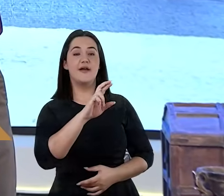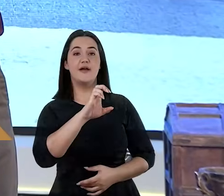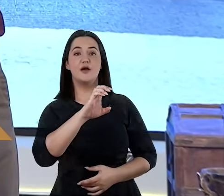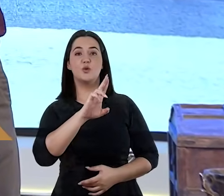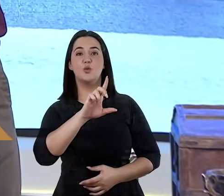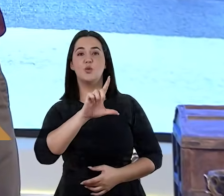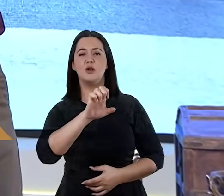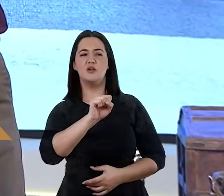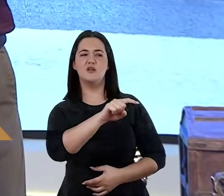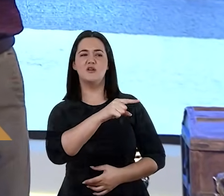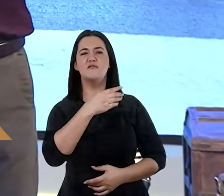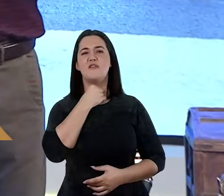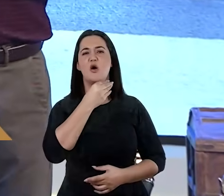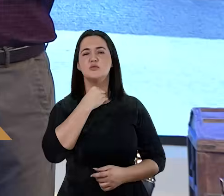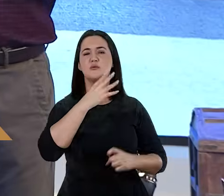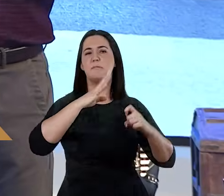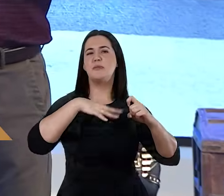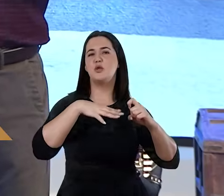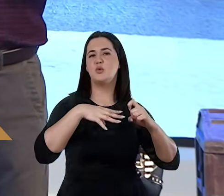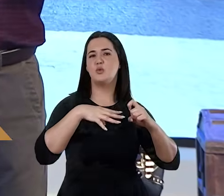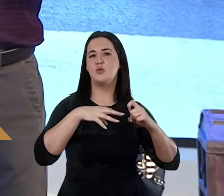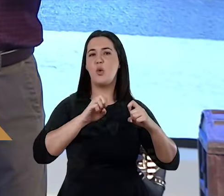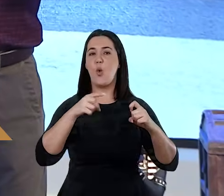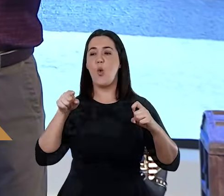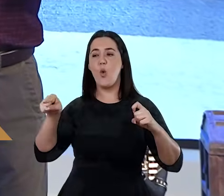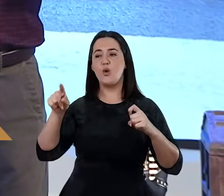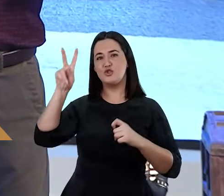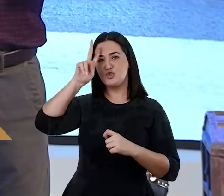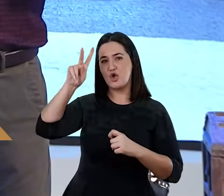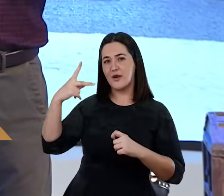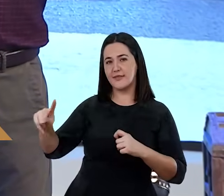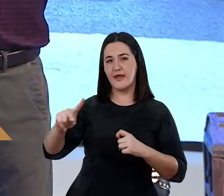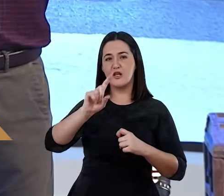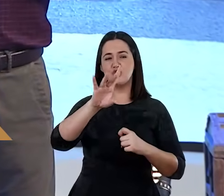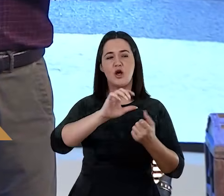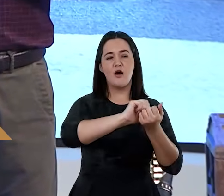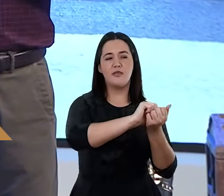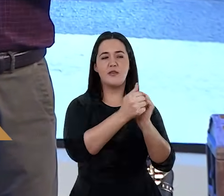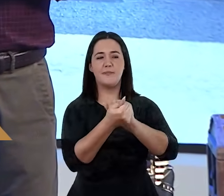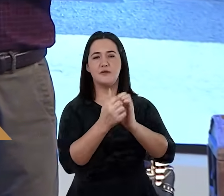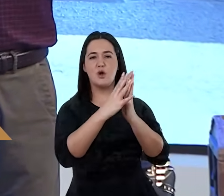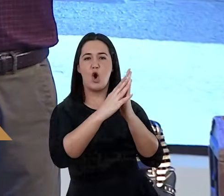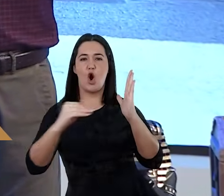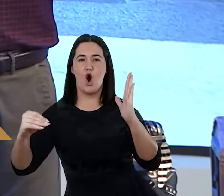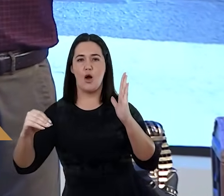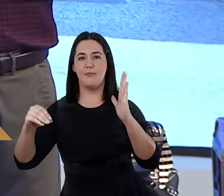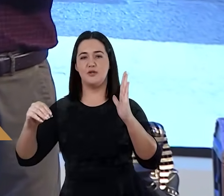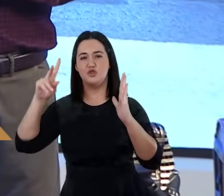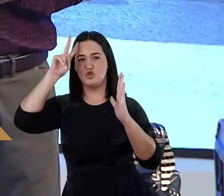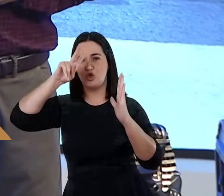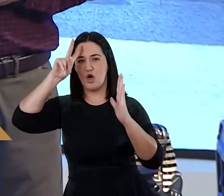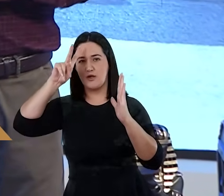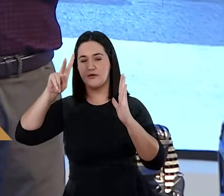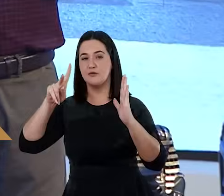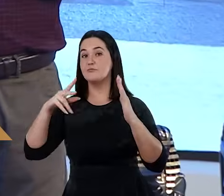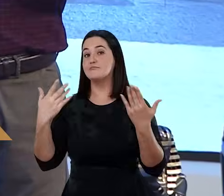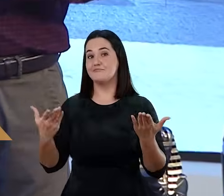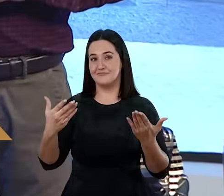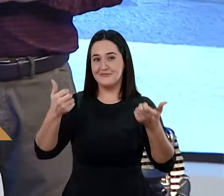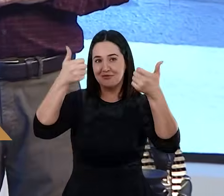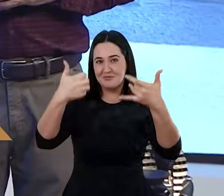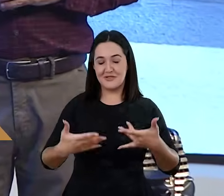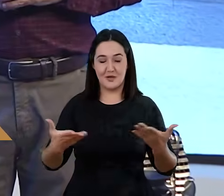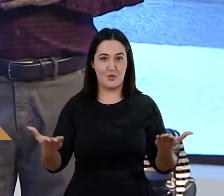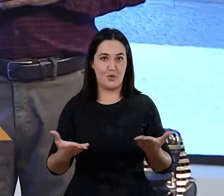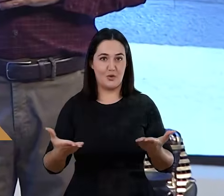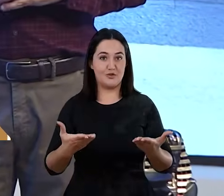mito? Ou seria a história de Sansão apenas uma versão judaica do mito dos gregos? Esse é o assunto